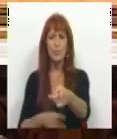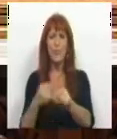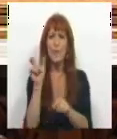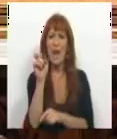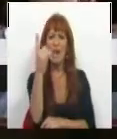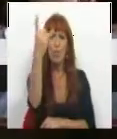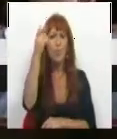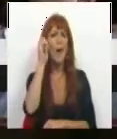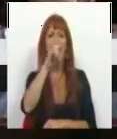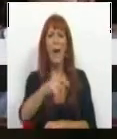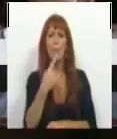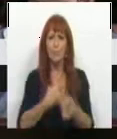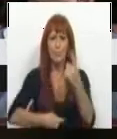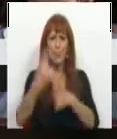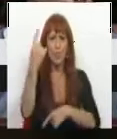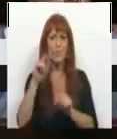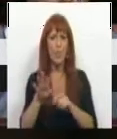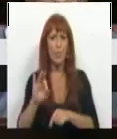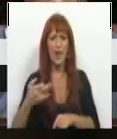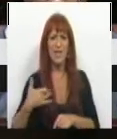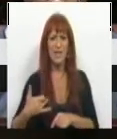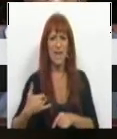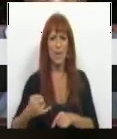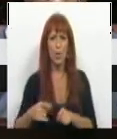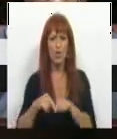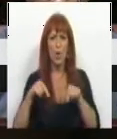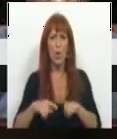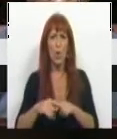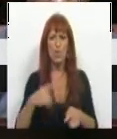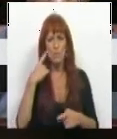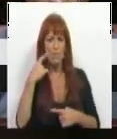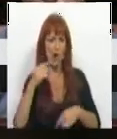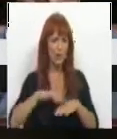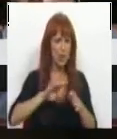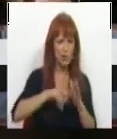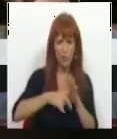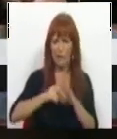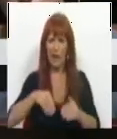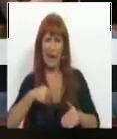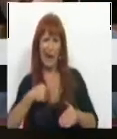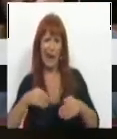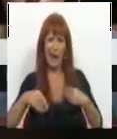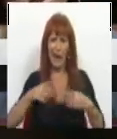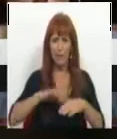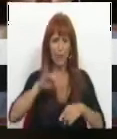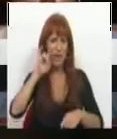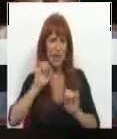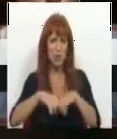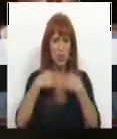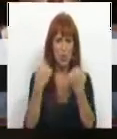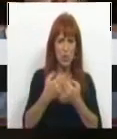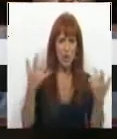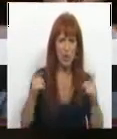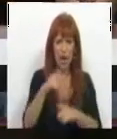uma palavra sobre quem enuncia. O PSD e o CDS, que hoje manifestam com estes projetos a sua preocupação com a proteção